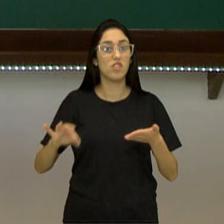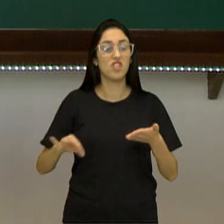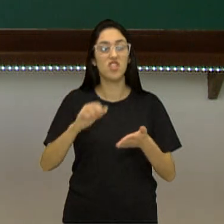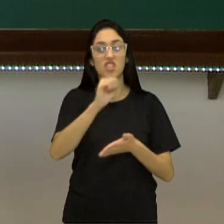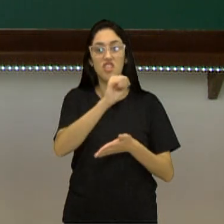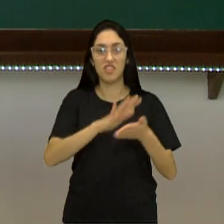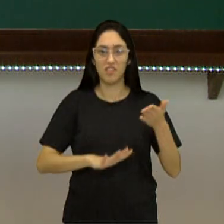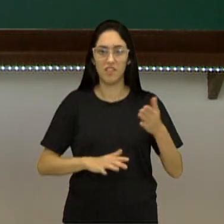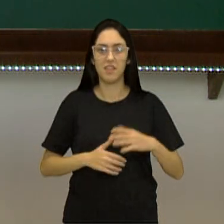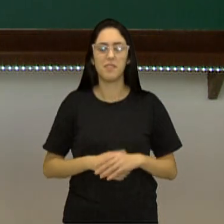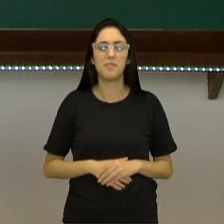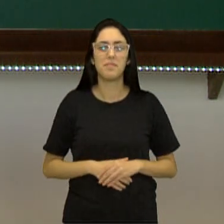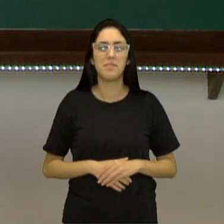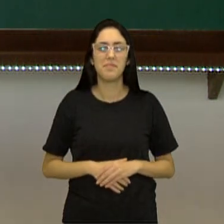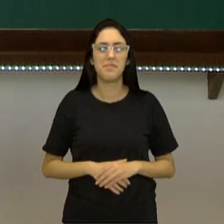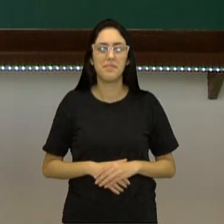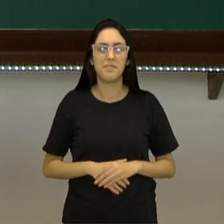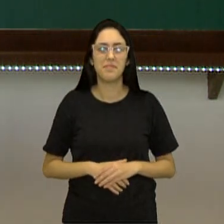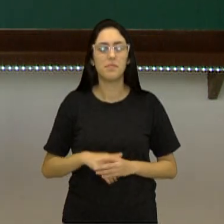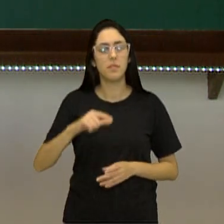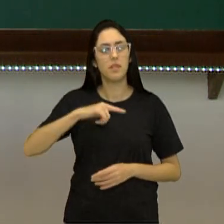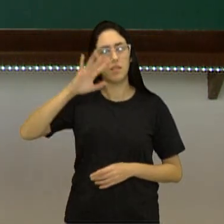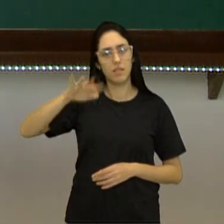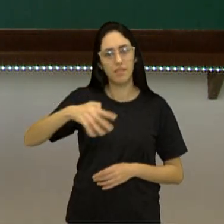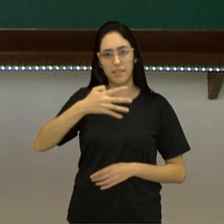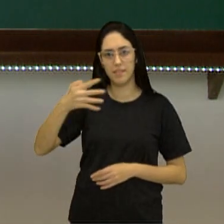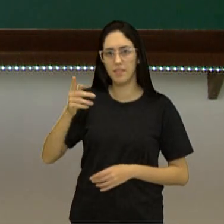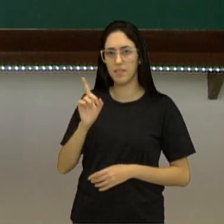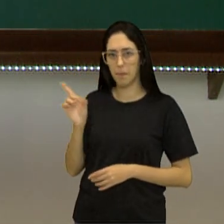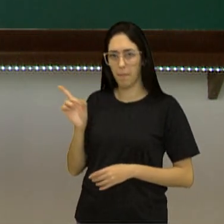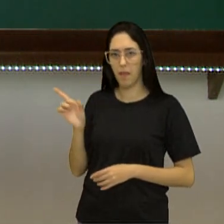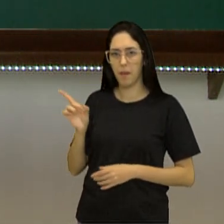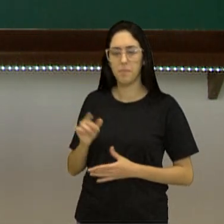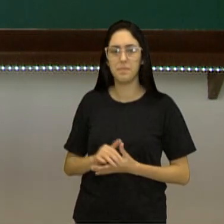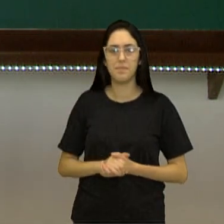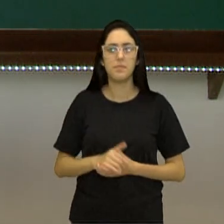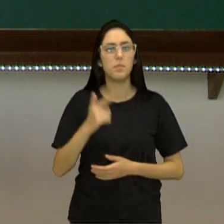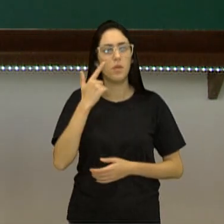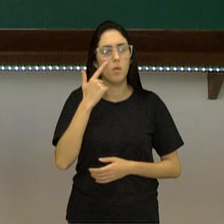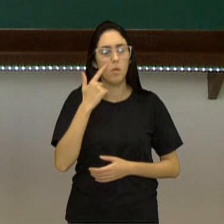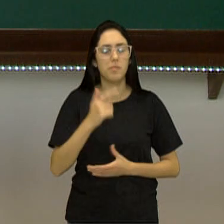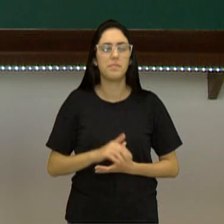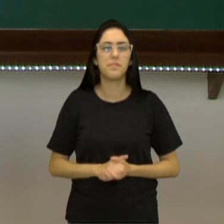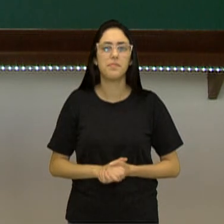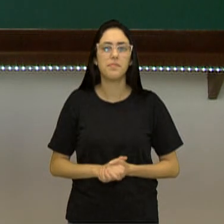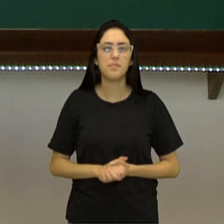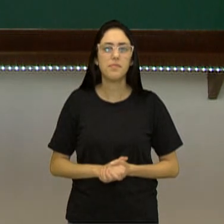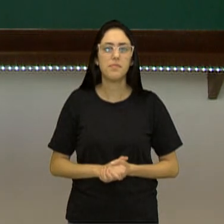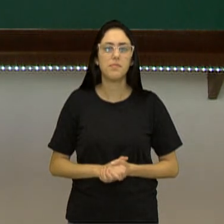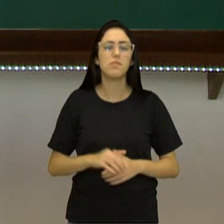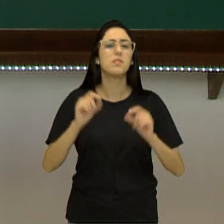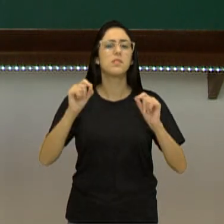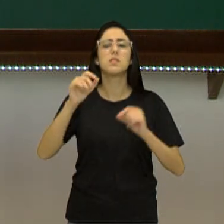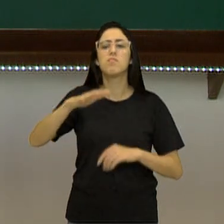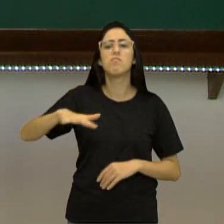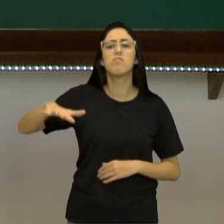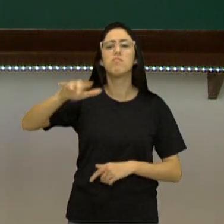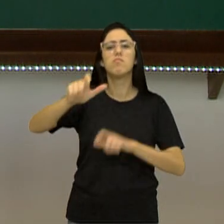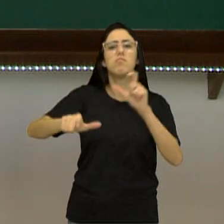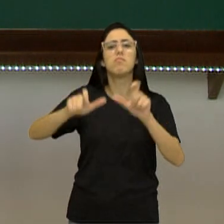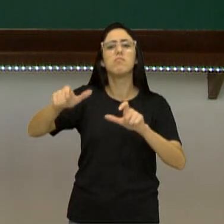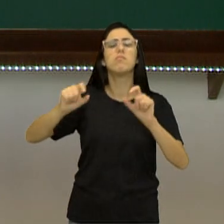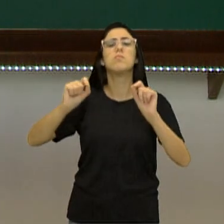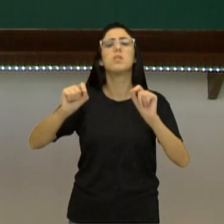atividade? Olha lá, nós temos aqui uma tabelinha para você completar. Vejam só, então, qual que é o público-alvo, né? Já